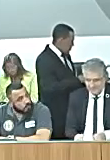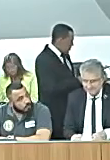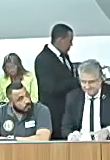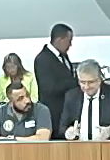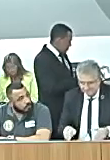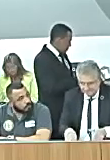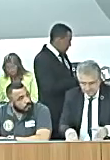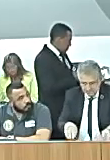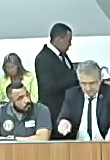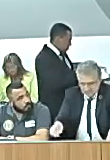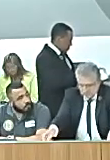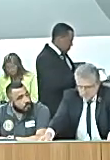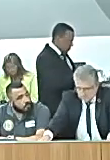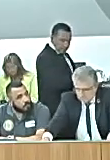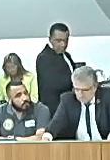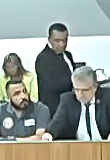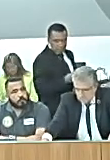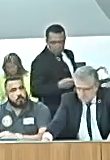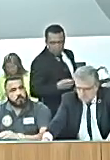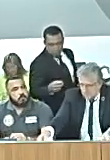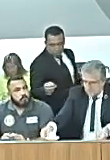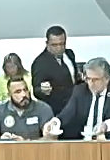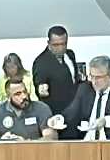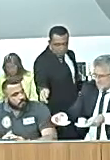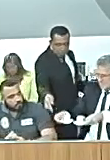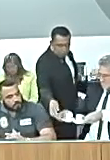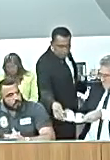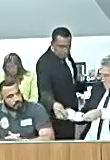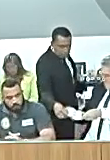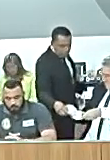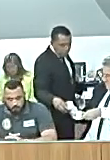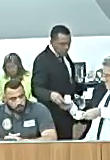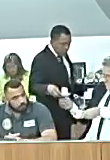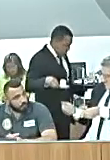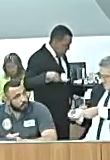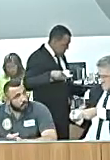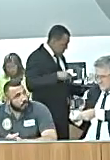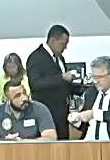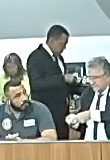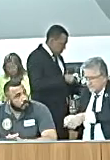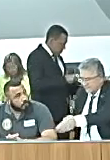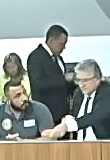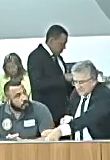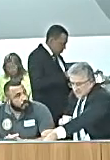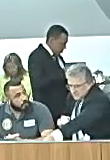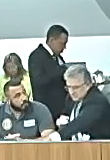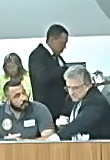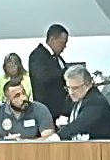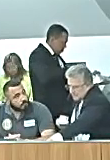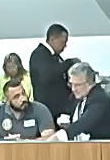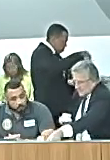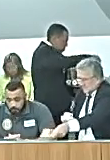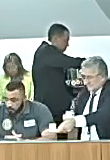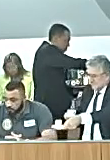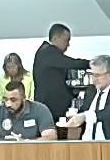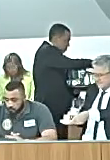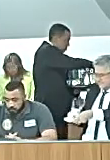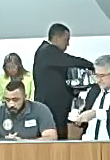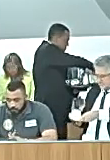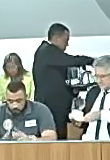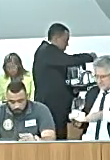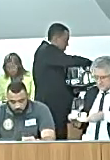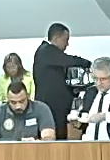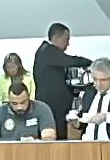somar força com que já está sendo construído porque quanto mais força à categoria tiver mais longe ela vai chegar